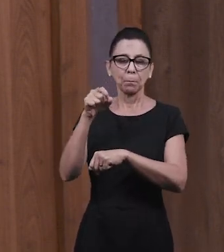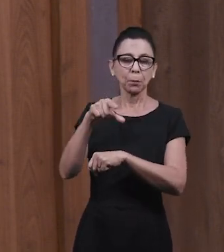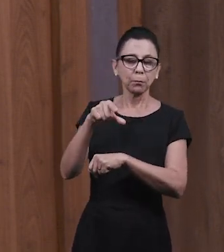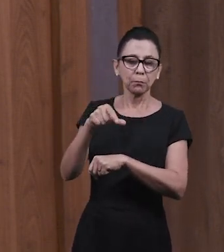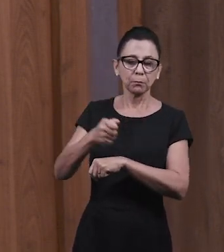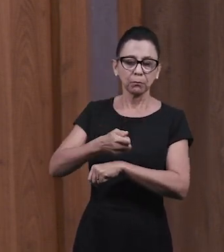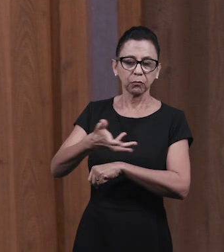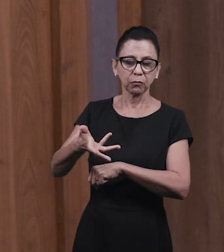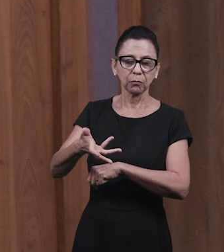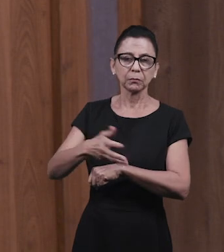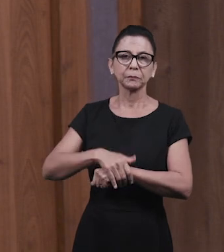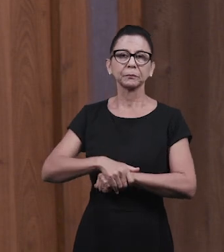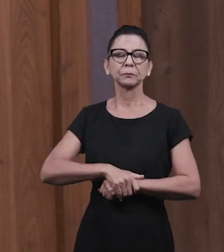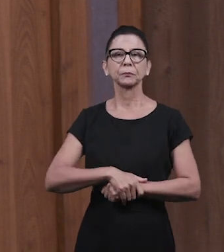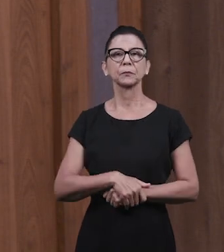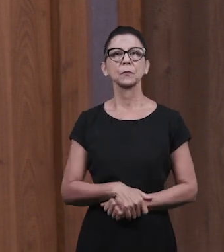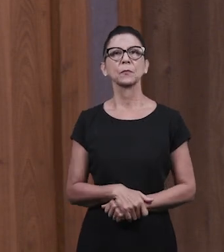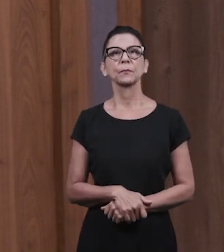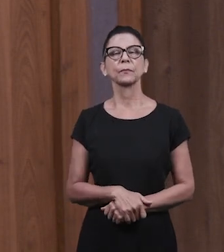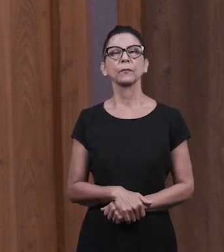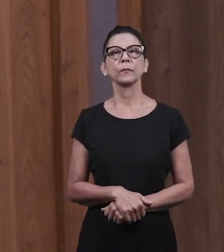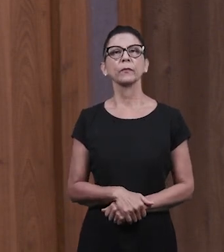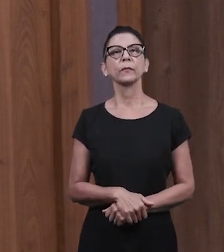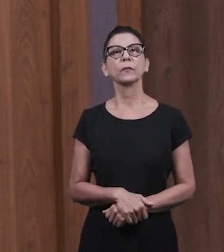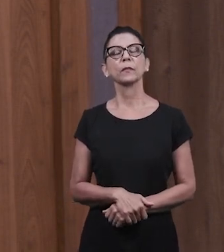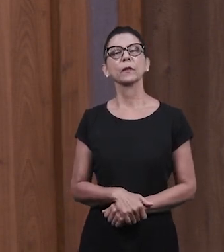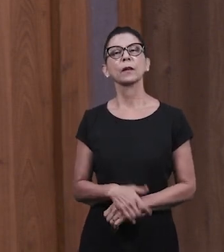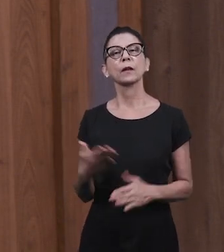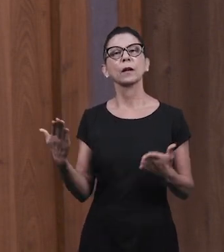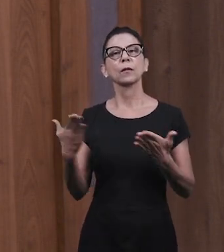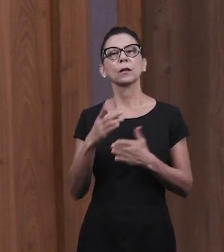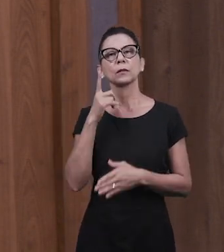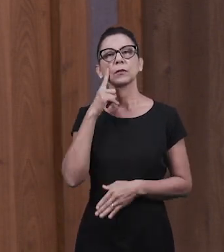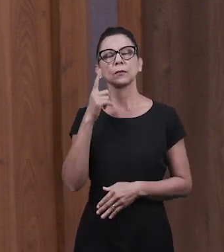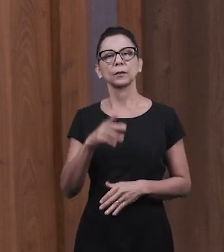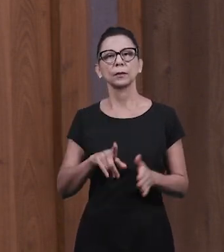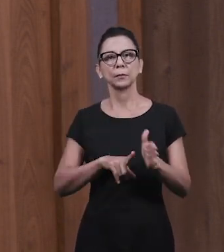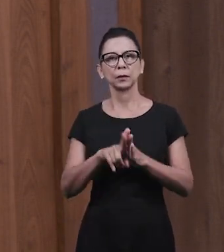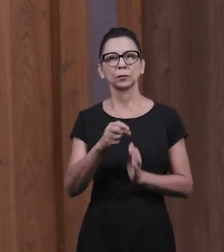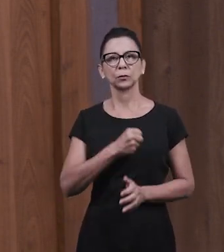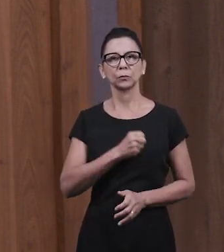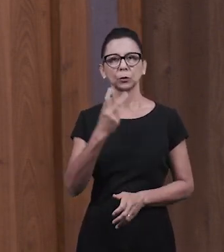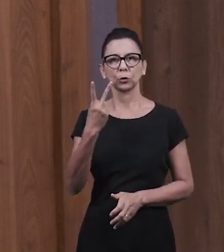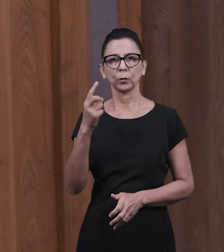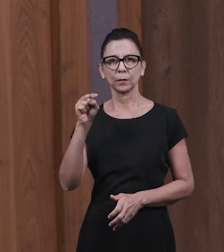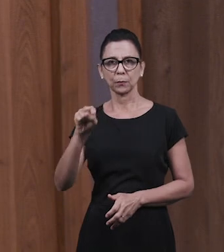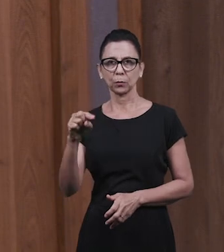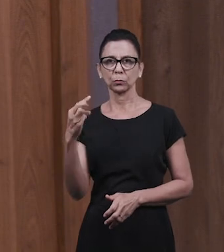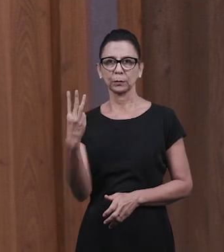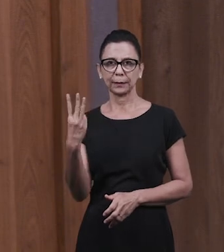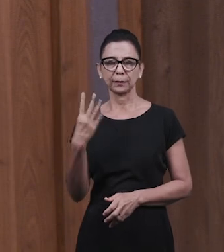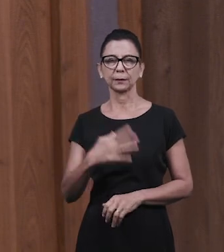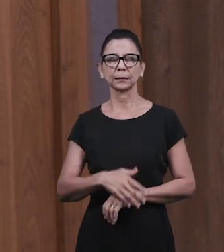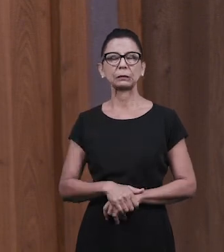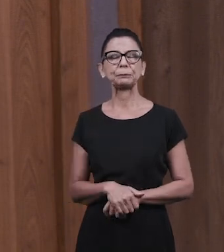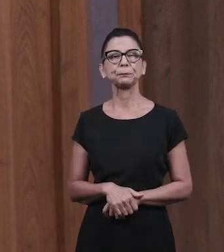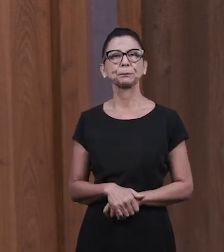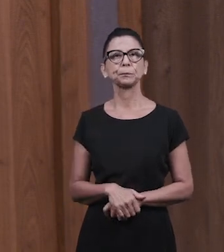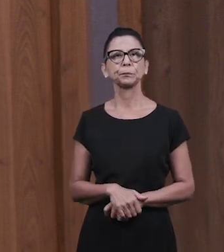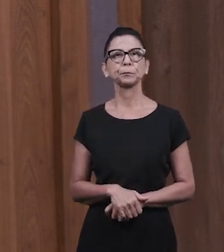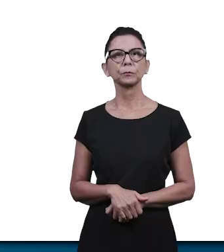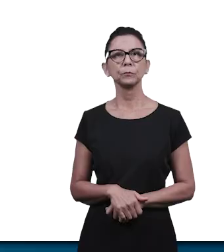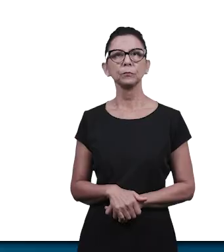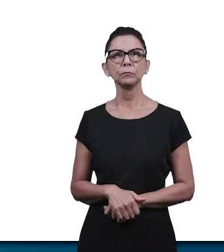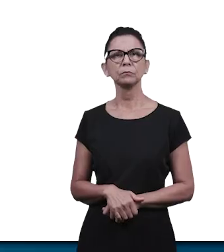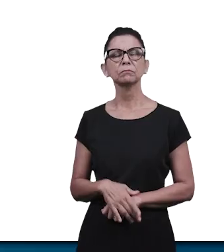vamos agora, nesses 4 terrenos, nós vamos fazer o seguinte. Vamos agora à pergunta 2.3. E a pergunta 2.3,